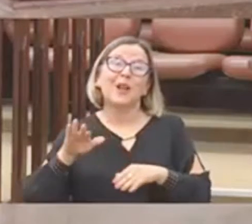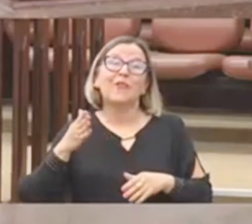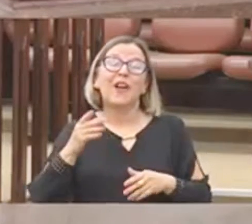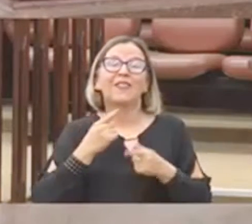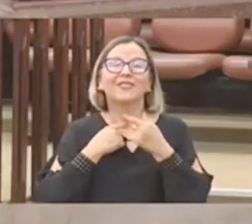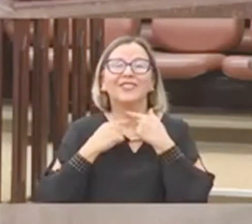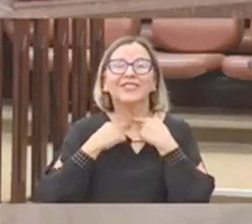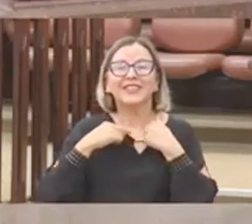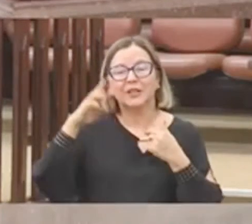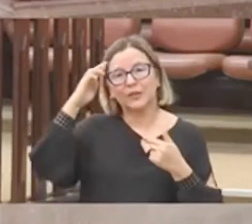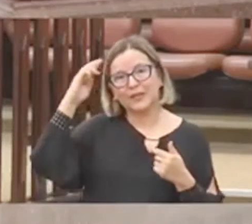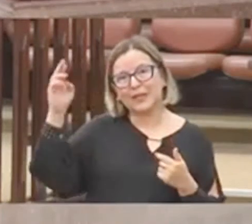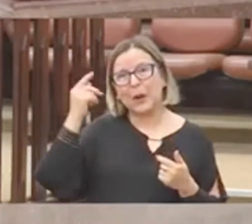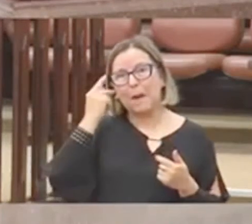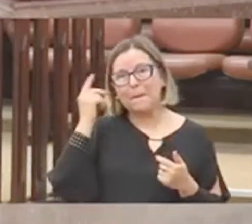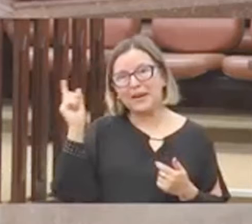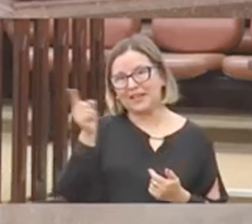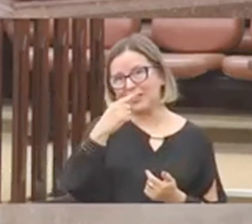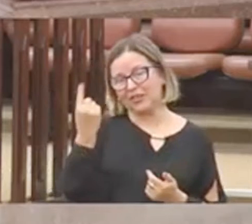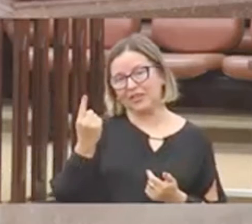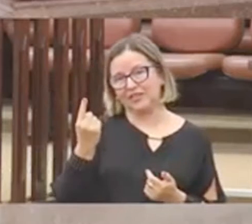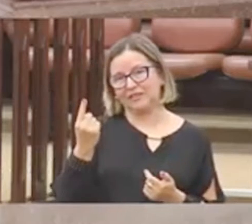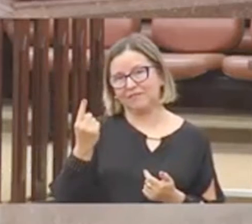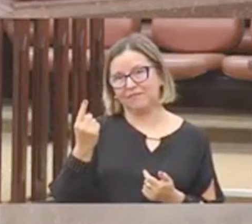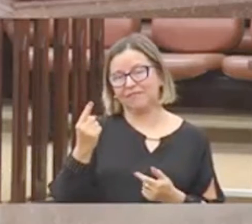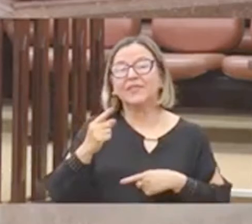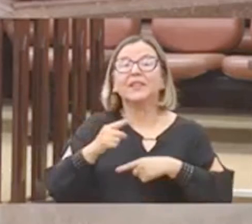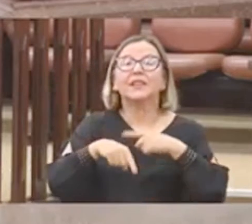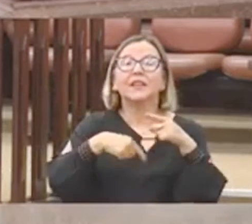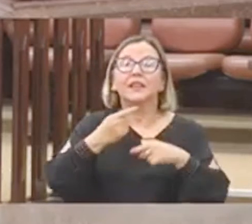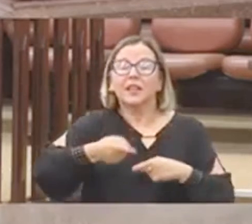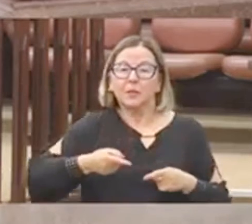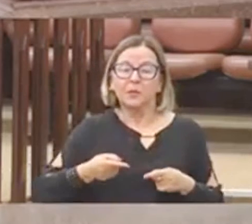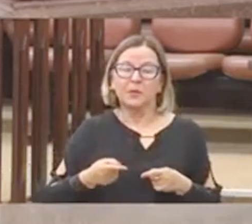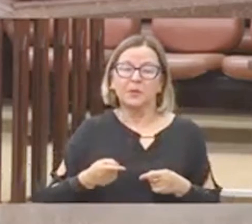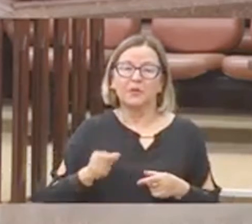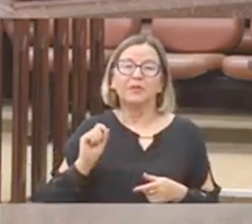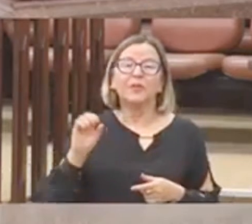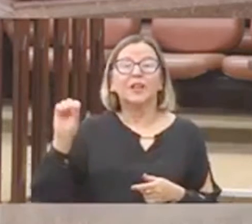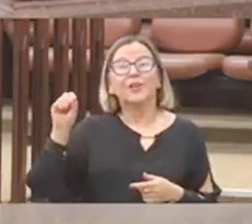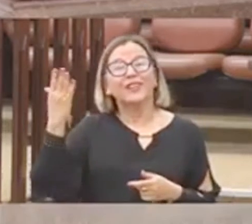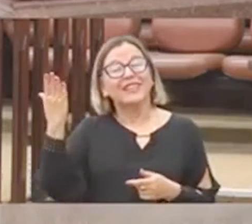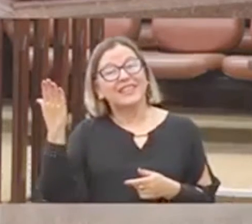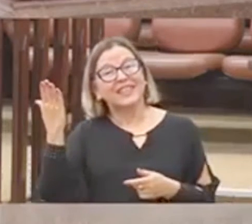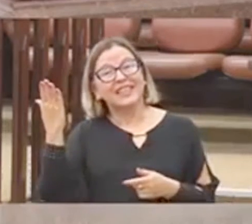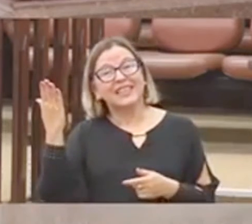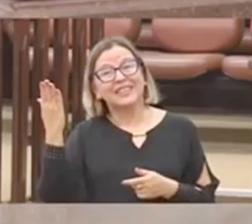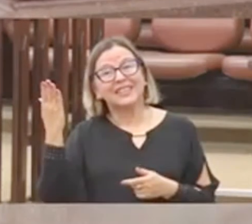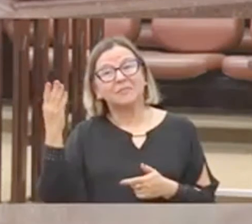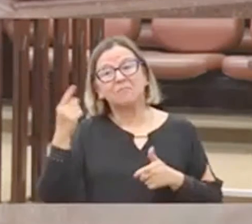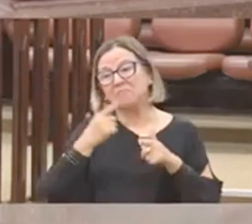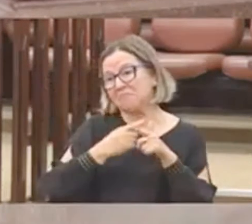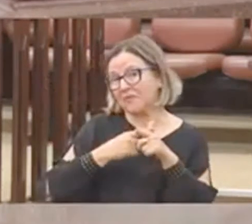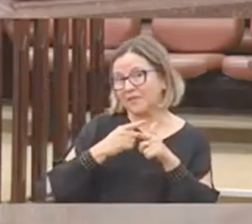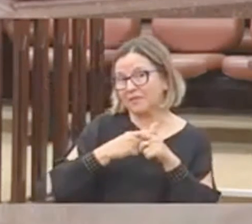E como resultado, nós colhemos muitas coisas que não gostaríamos de colher, mas porque